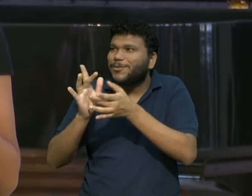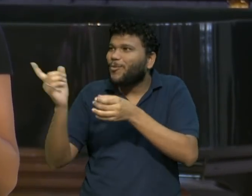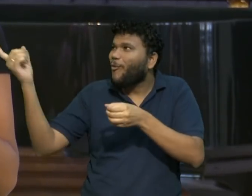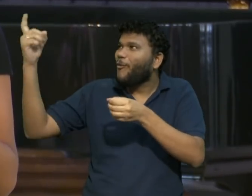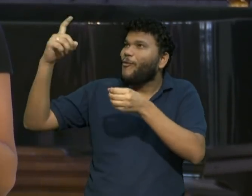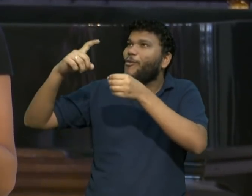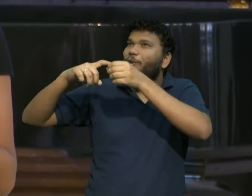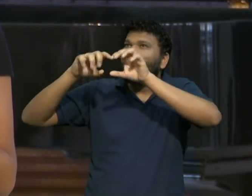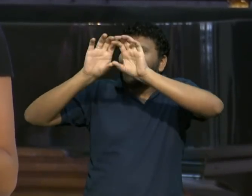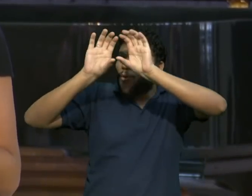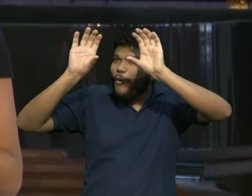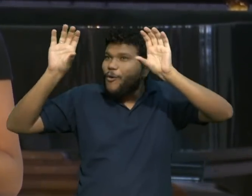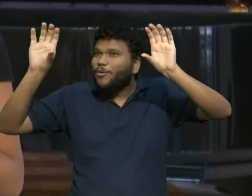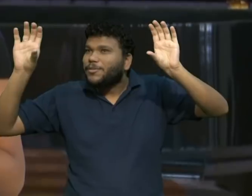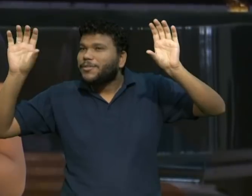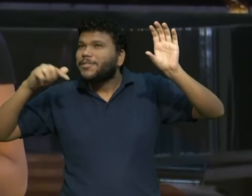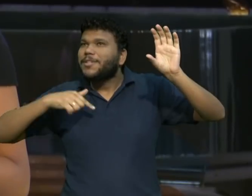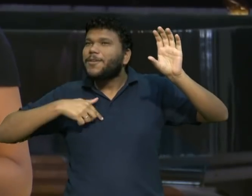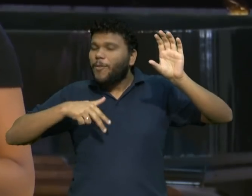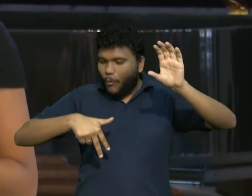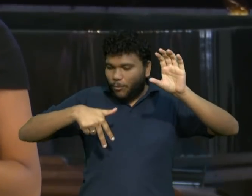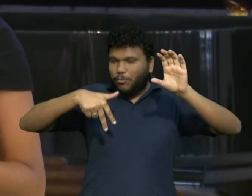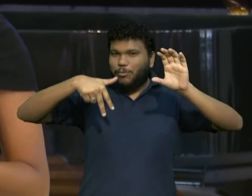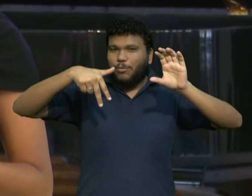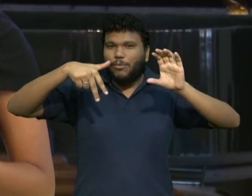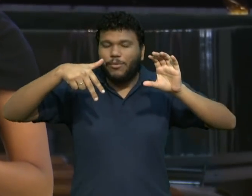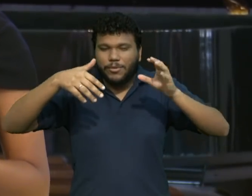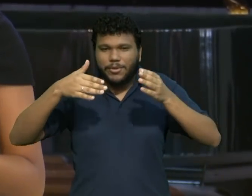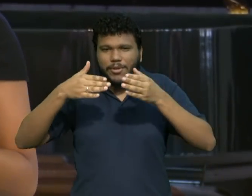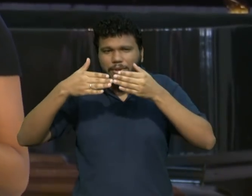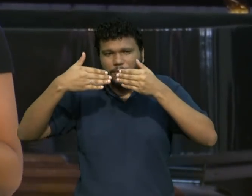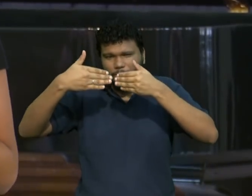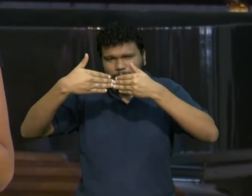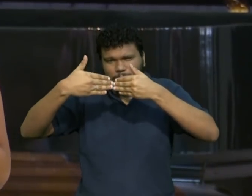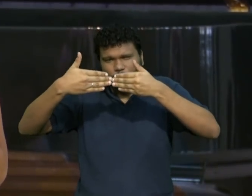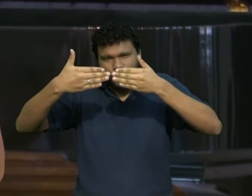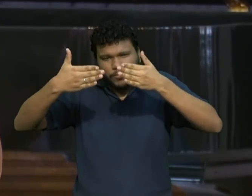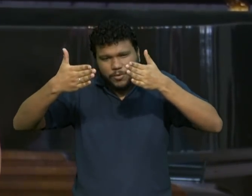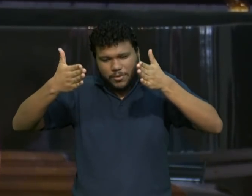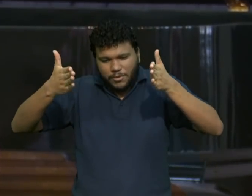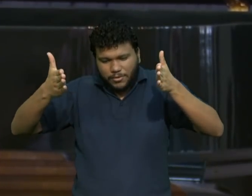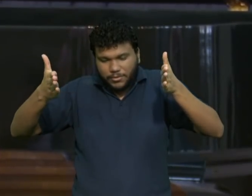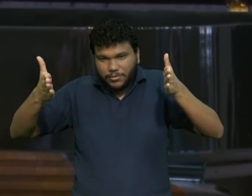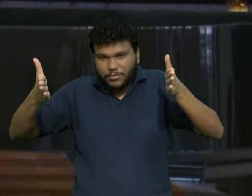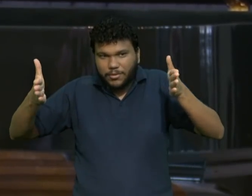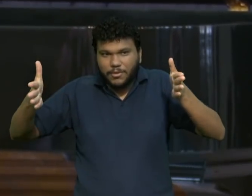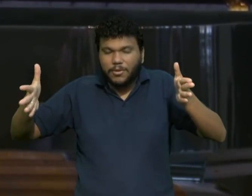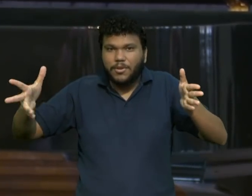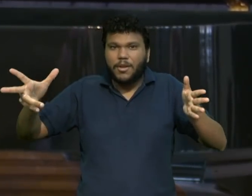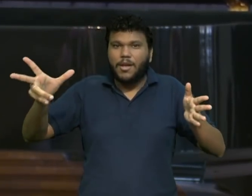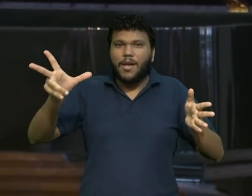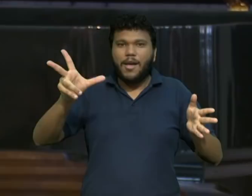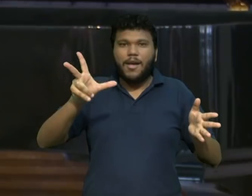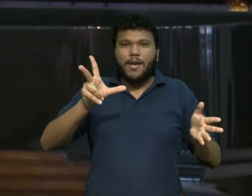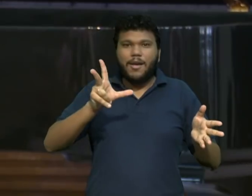que ressalva me esperar nesse meu